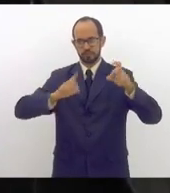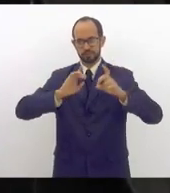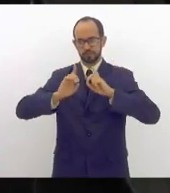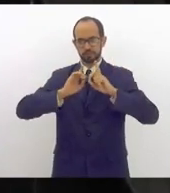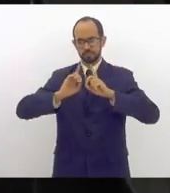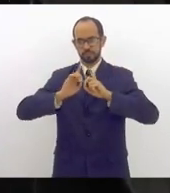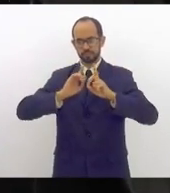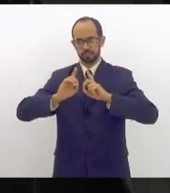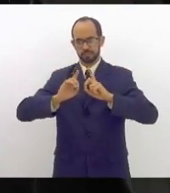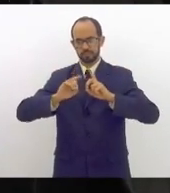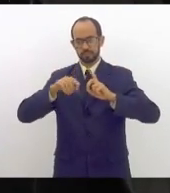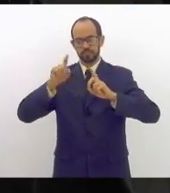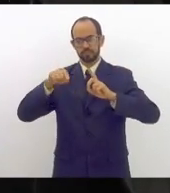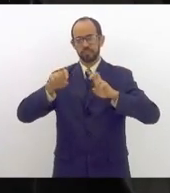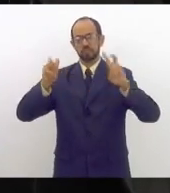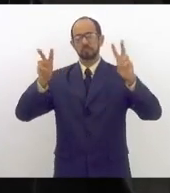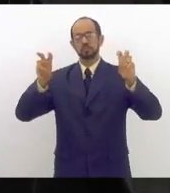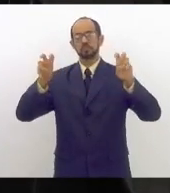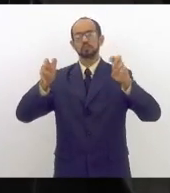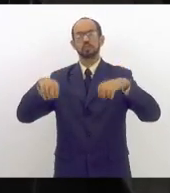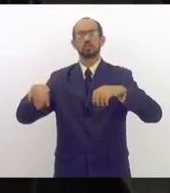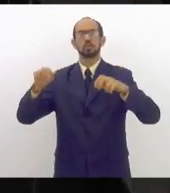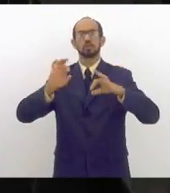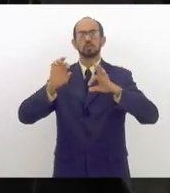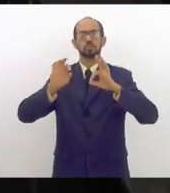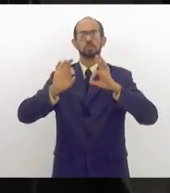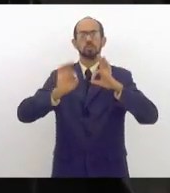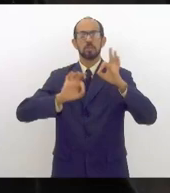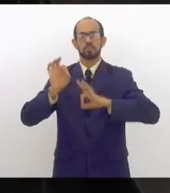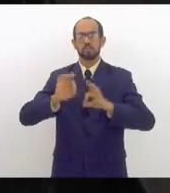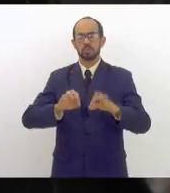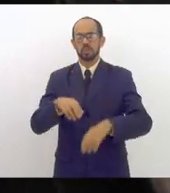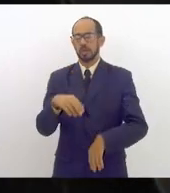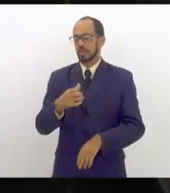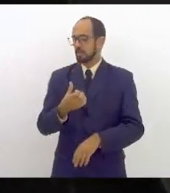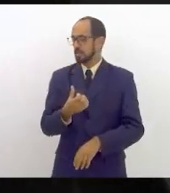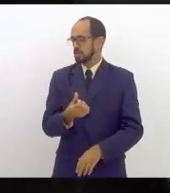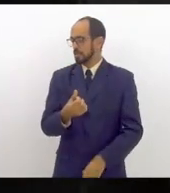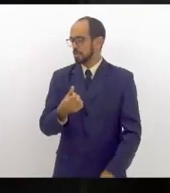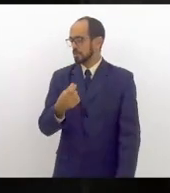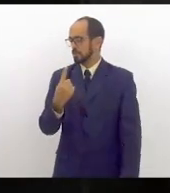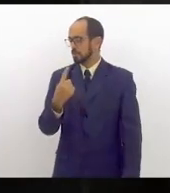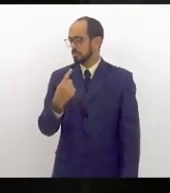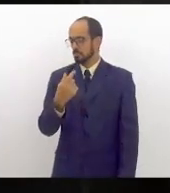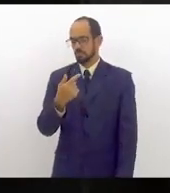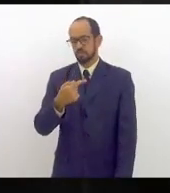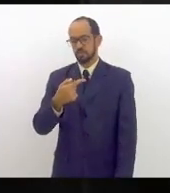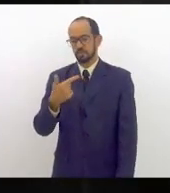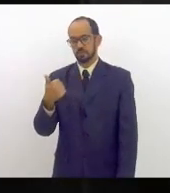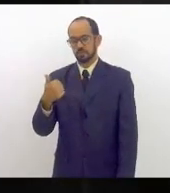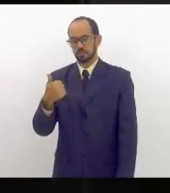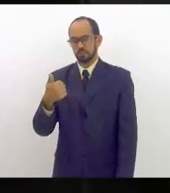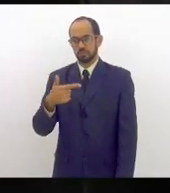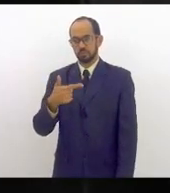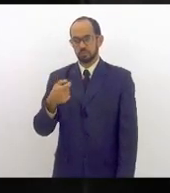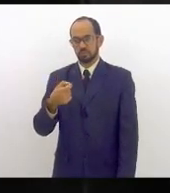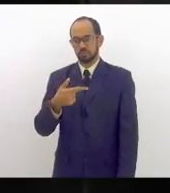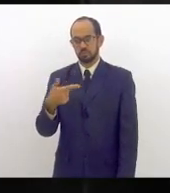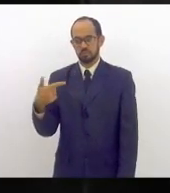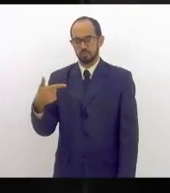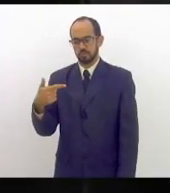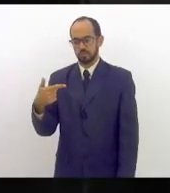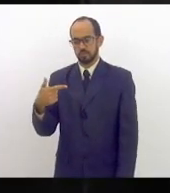discussão tem a ver com o projeto de lei número 6171 de 2022, de autoria do